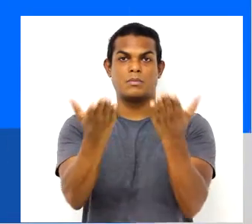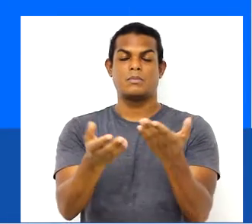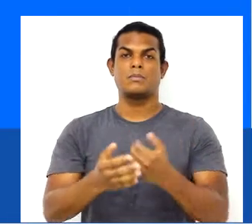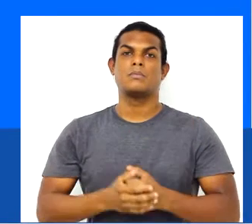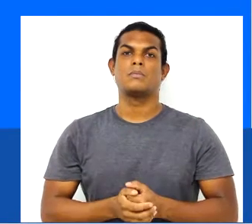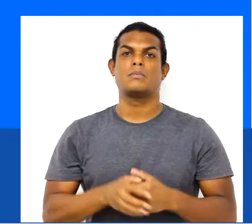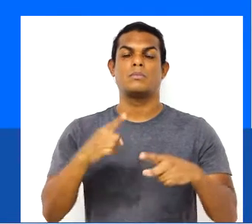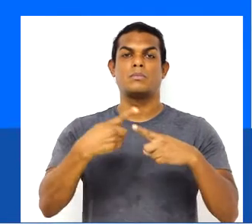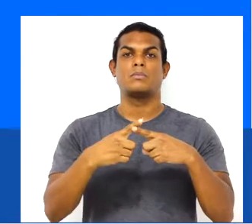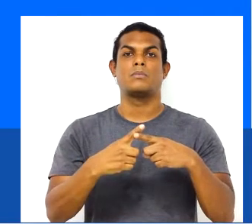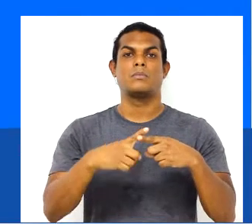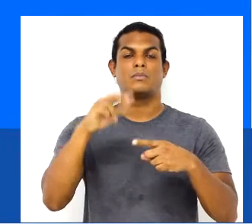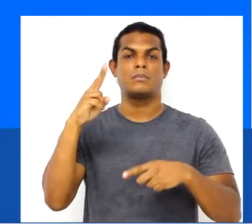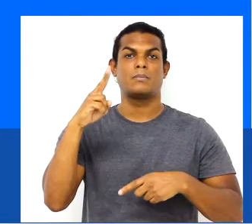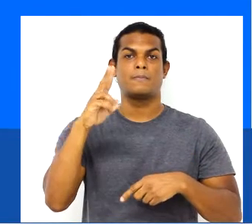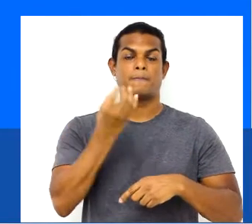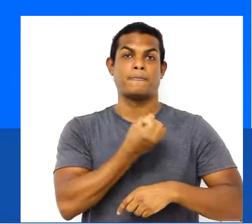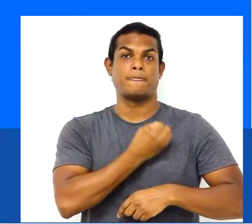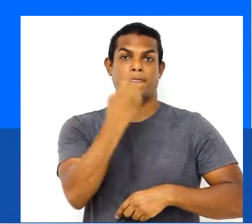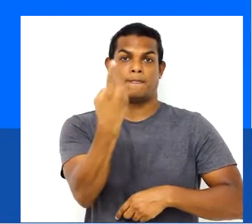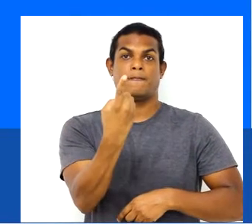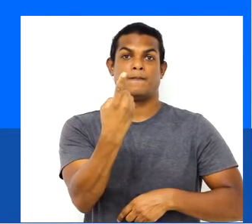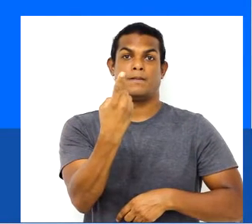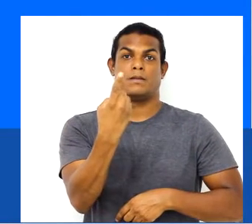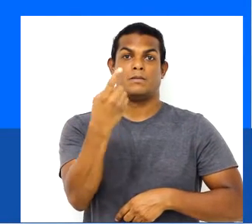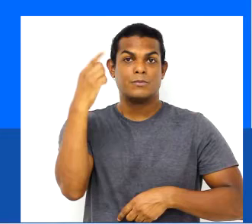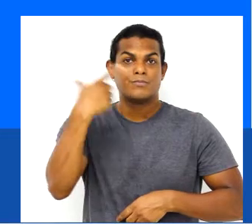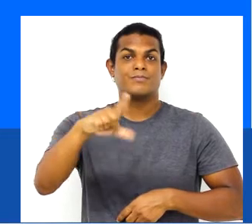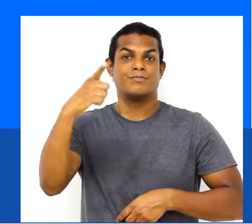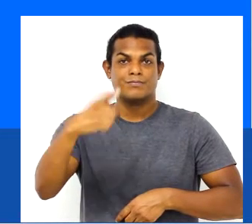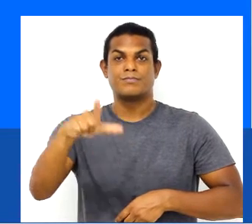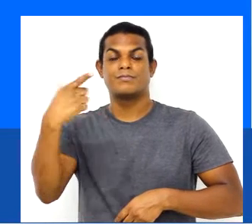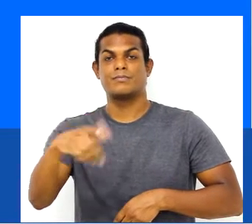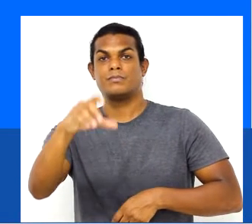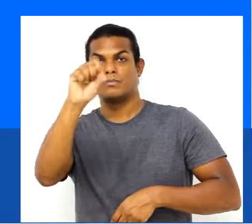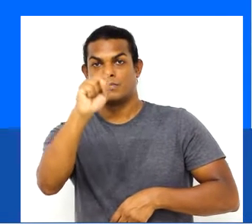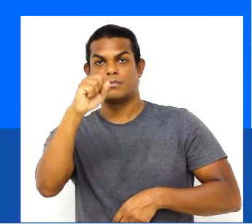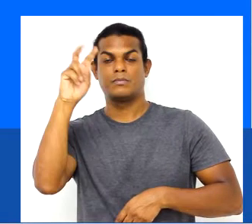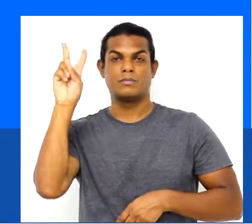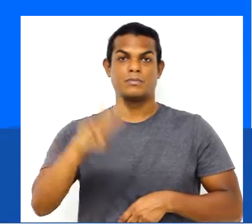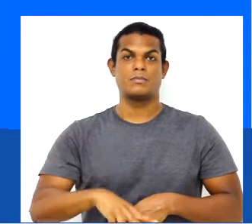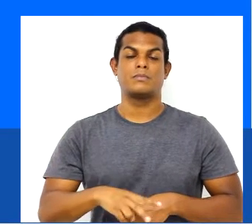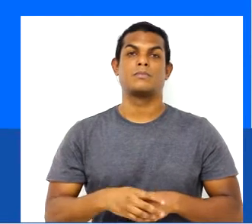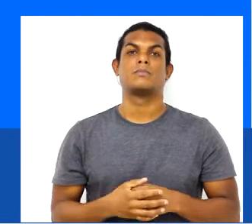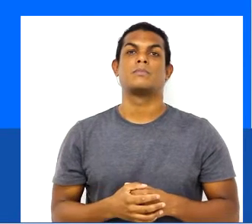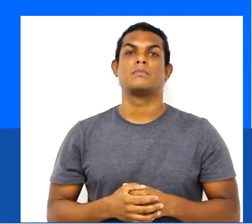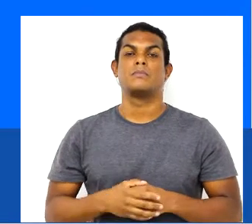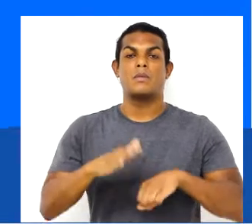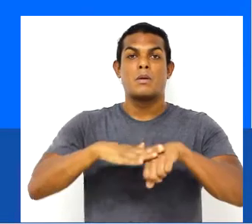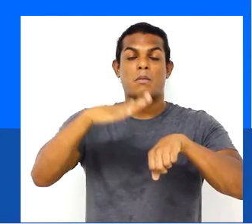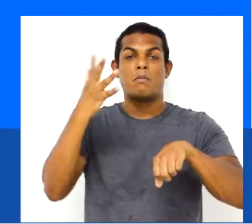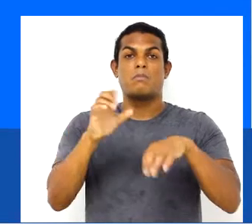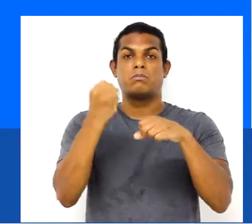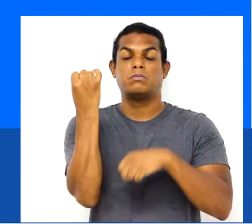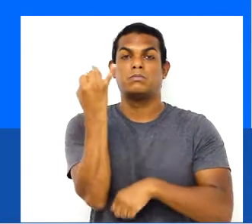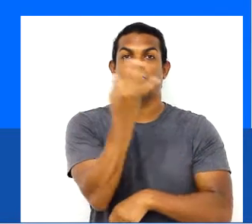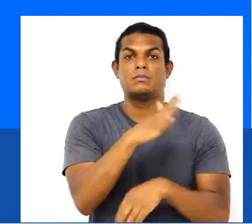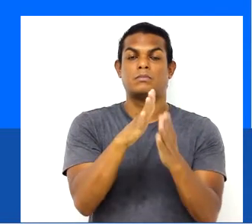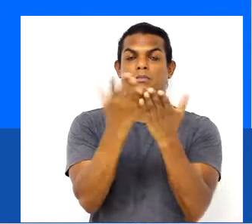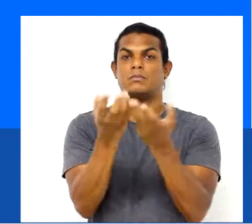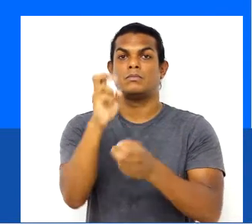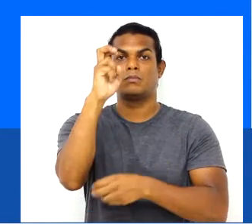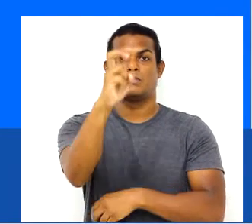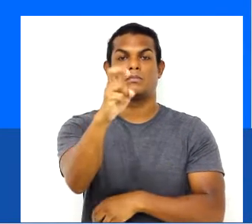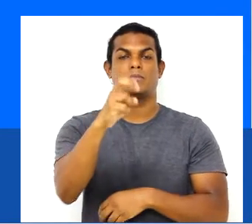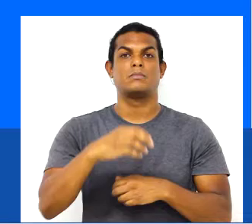o valor 1 está repetido 8 vezes na tabela. Que a maior quantidade de livros retirados foi a quantidade